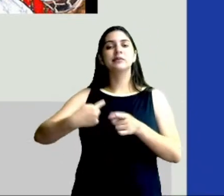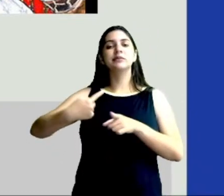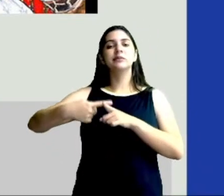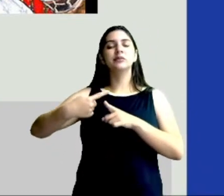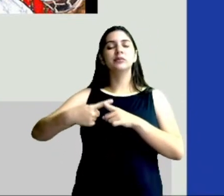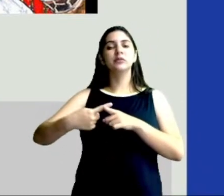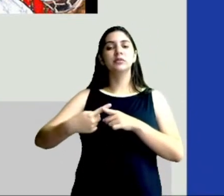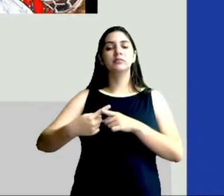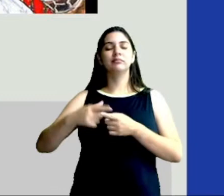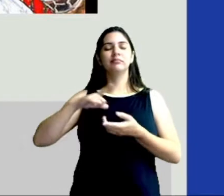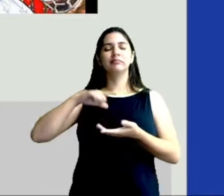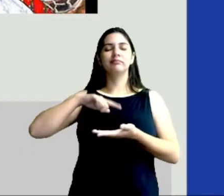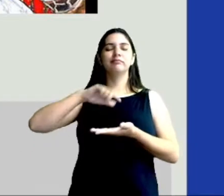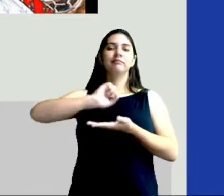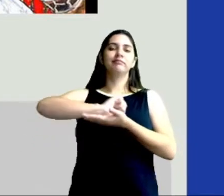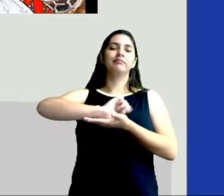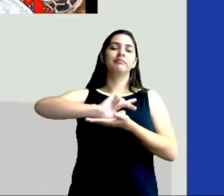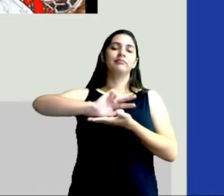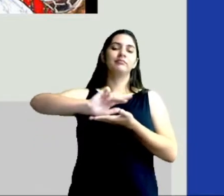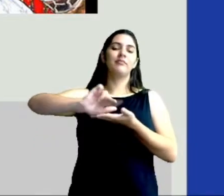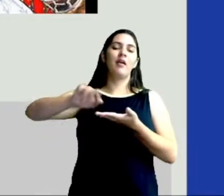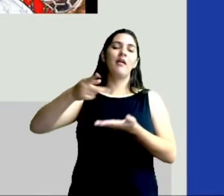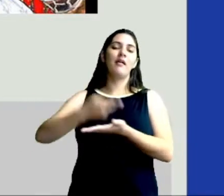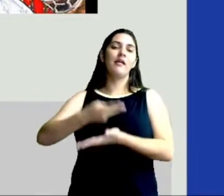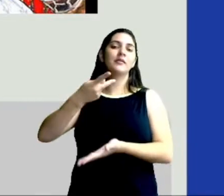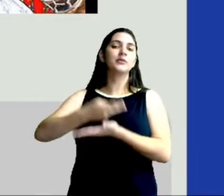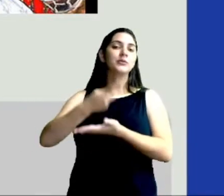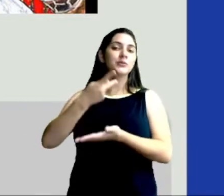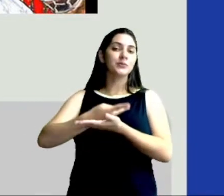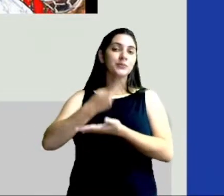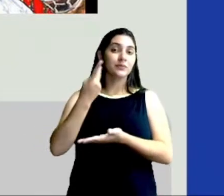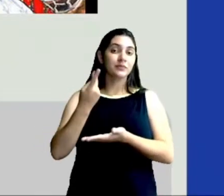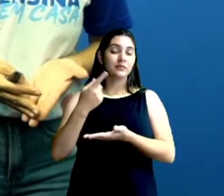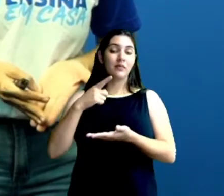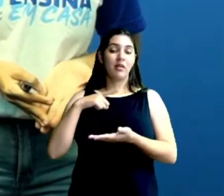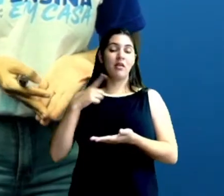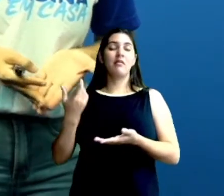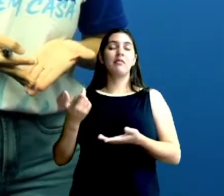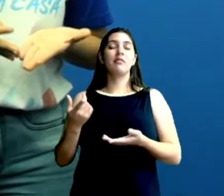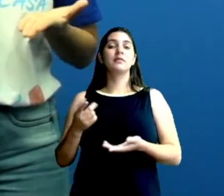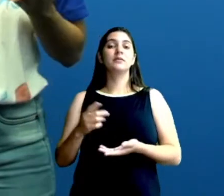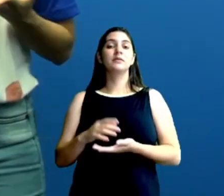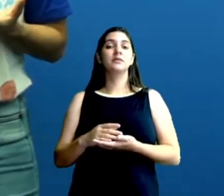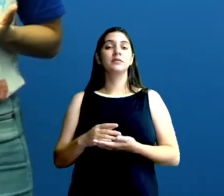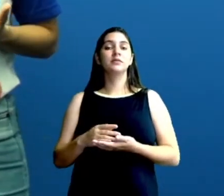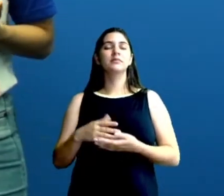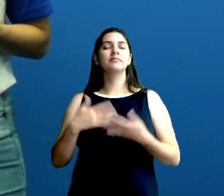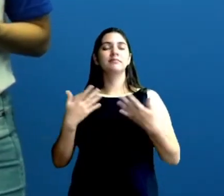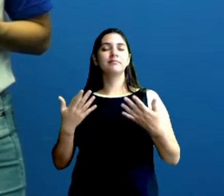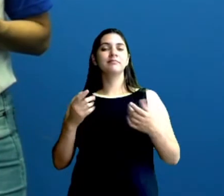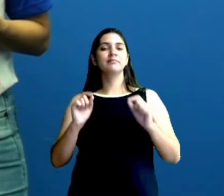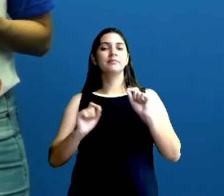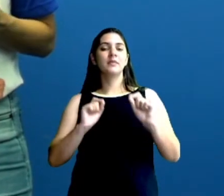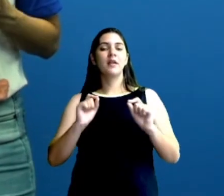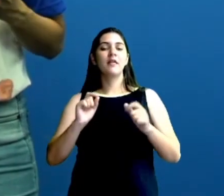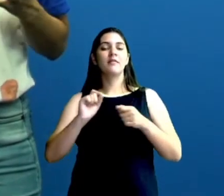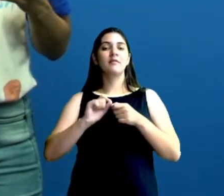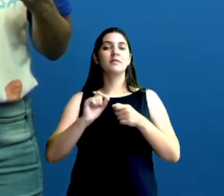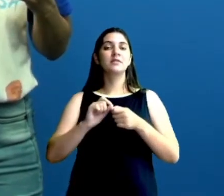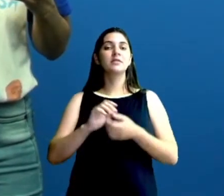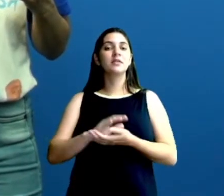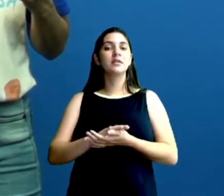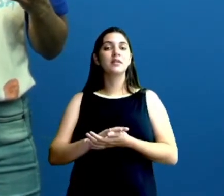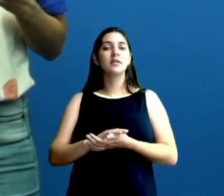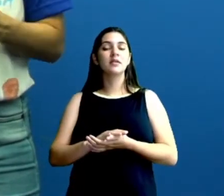uma série de acontecimentos que vão, de certa forma,